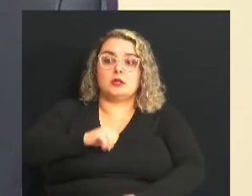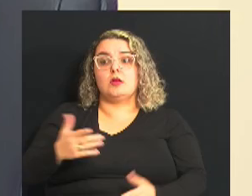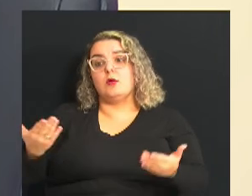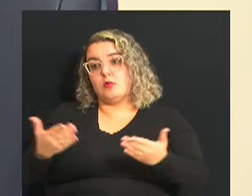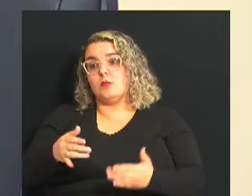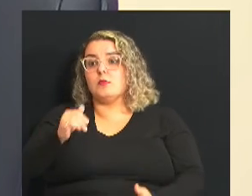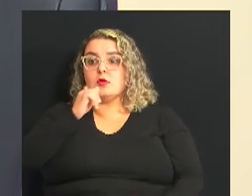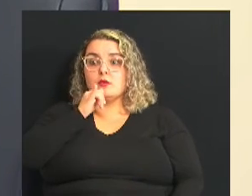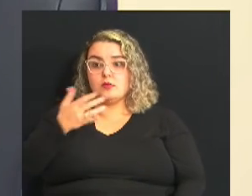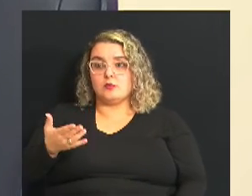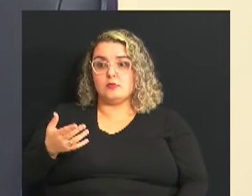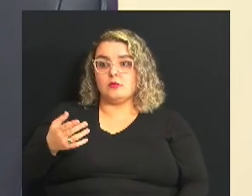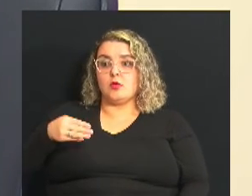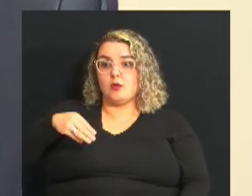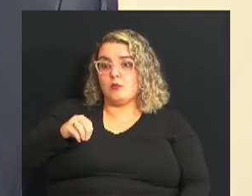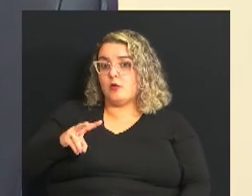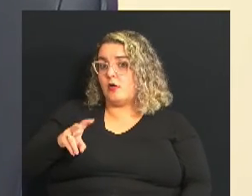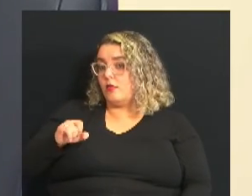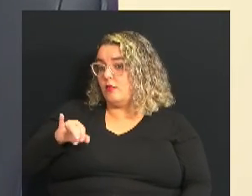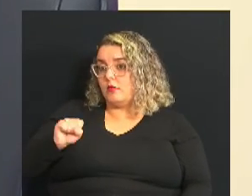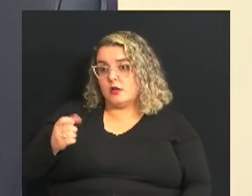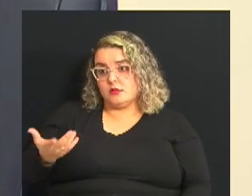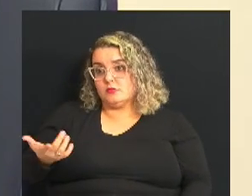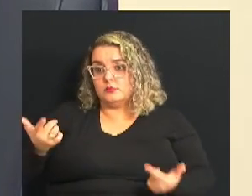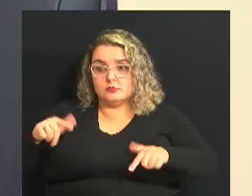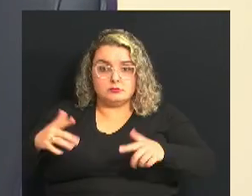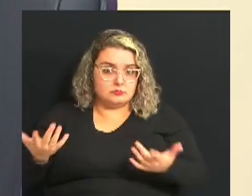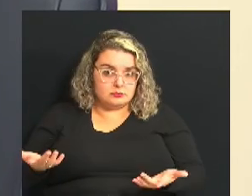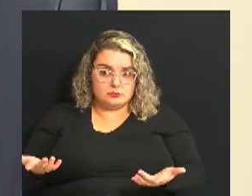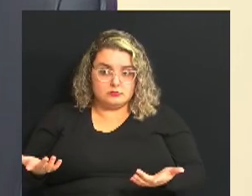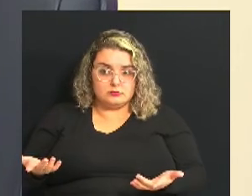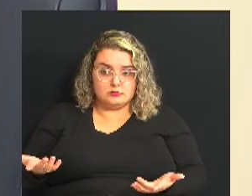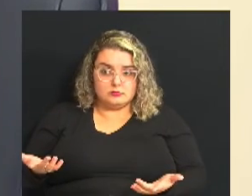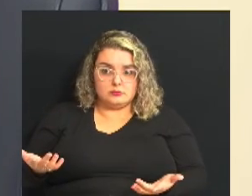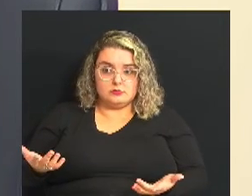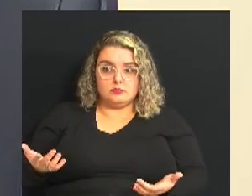exemplo, móveis para cenário. Né? Uma loja